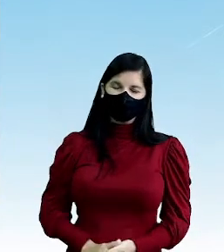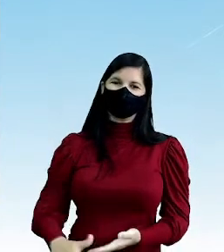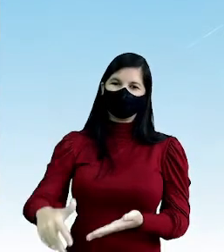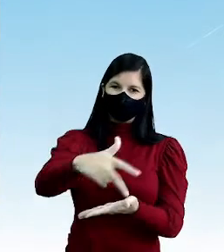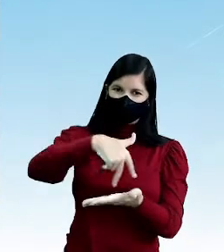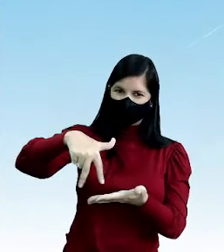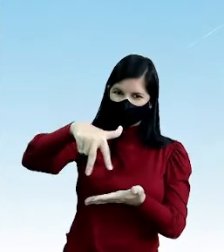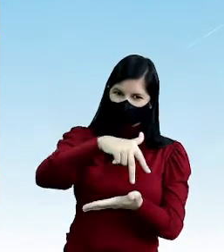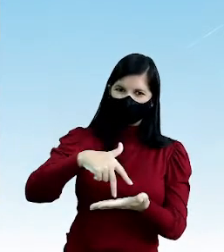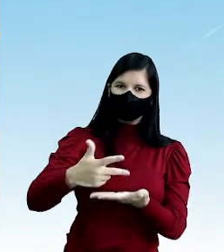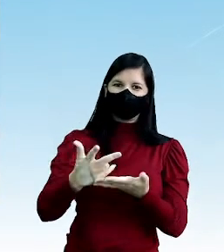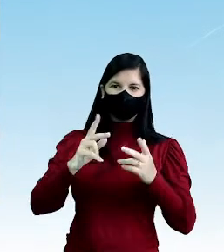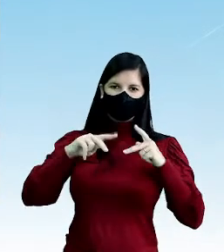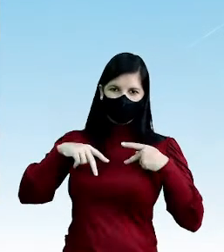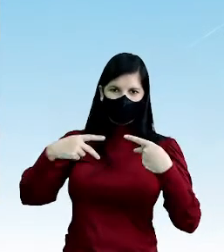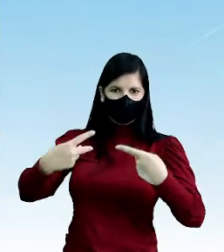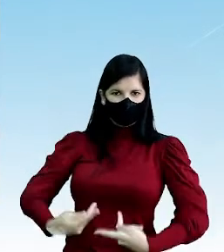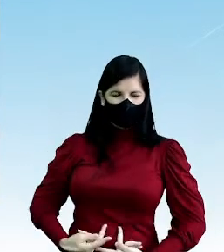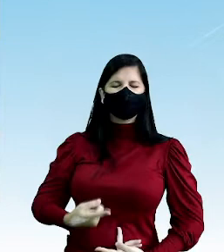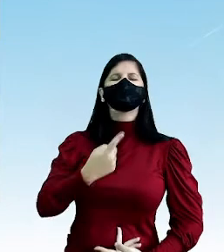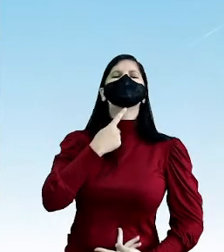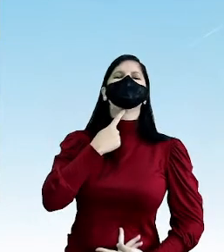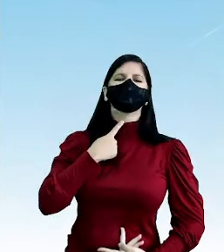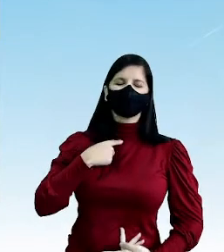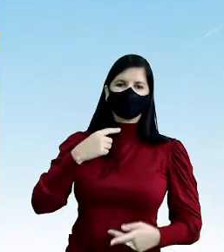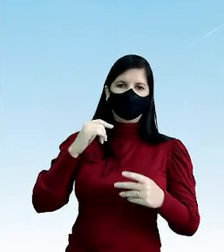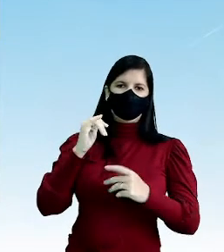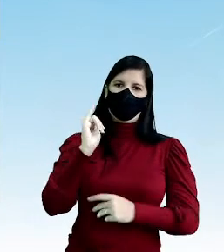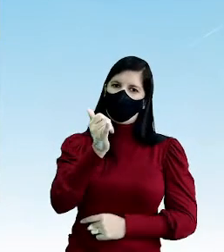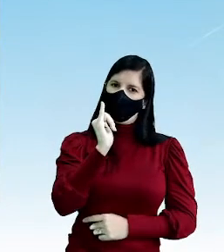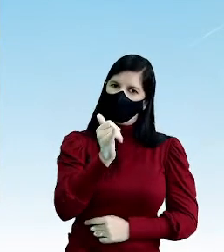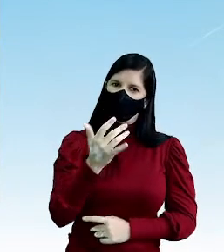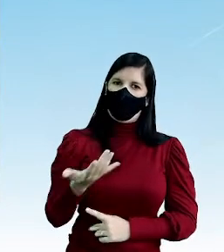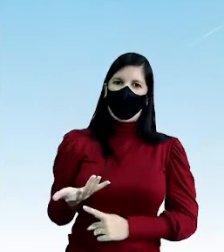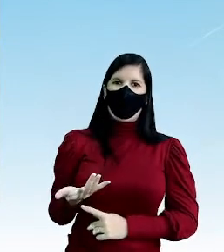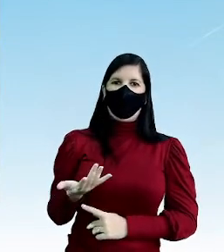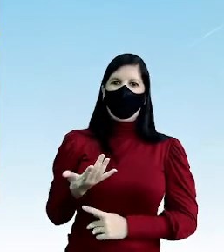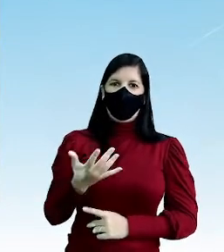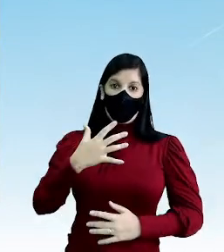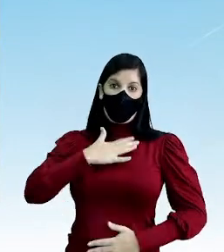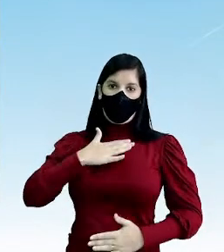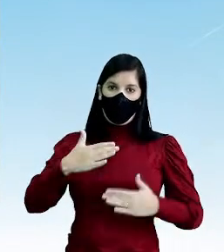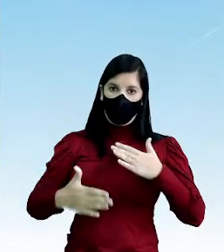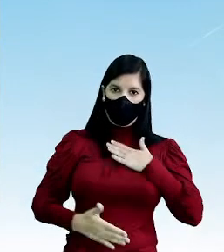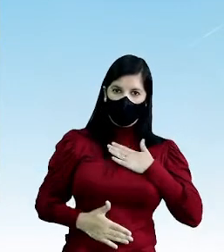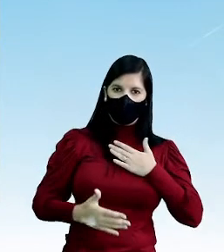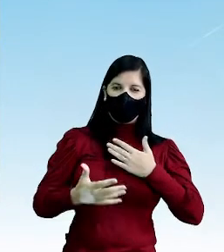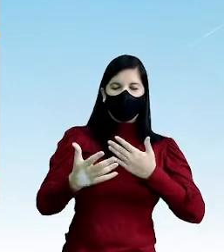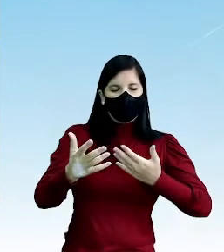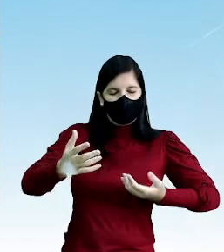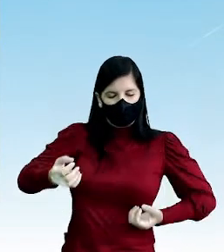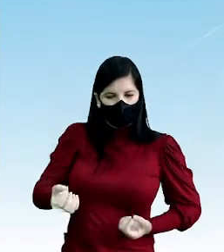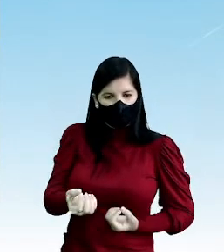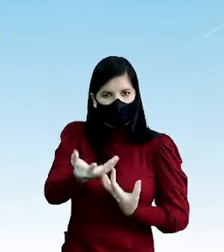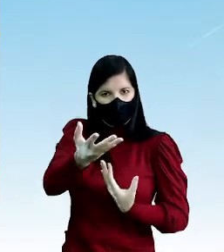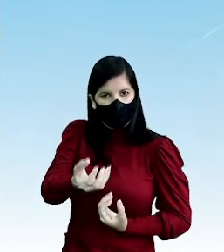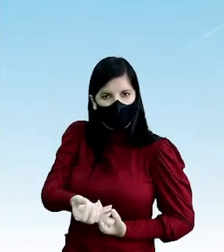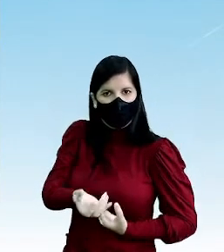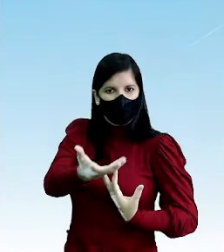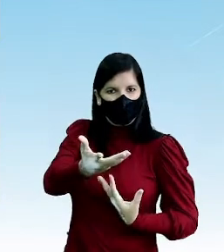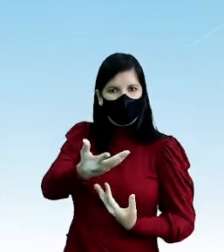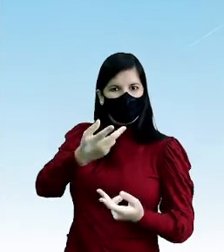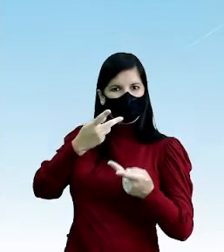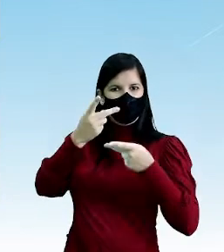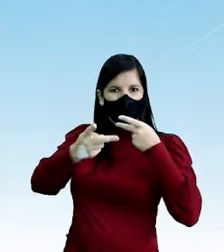das maneiras que o ser humano usa, né, para comunicar, né? Então, ela comunica com o corpo, né, com todo, não é só com a voz, com a fala.